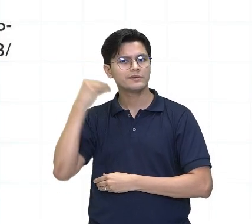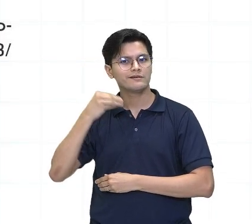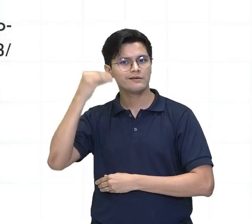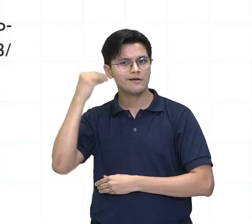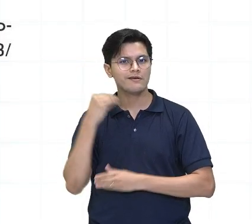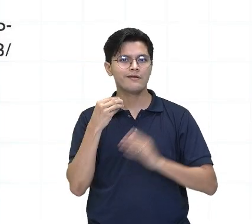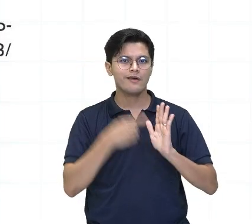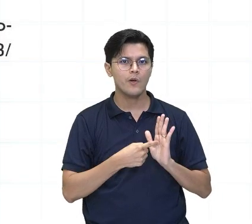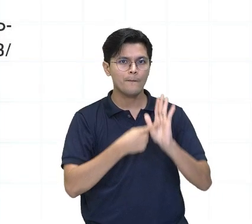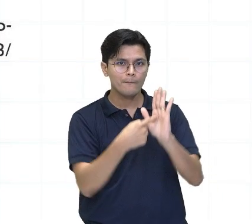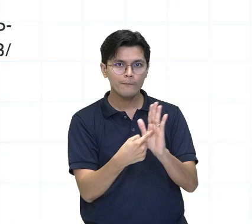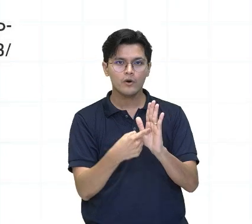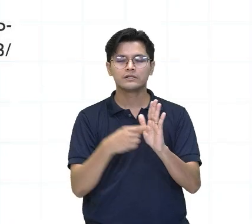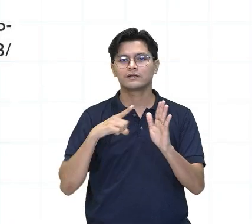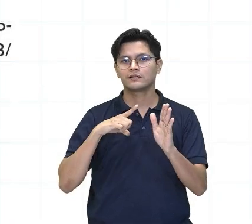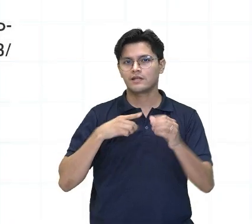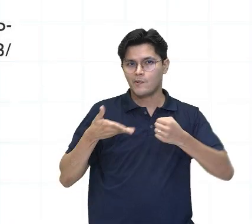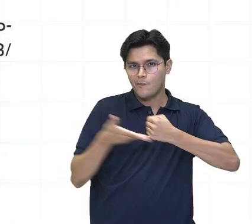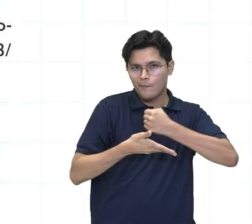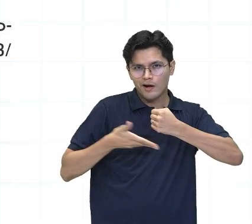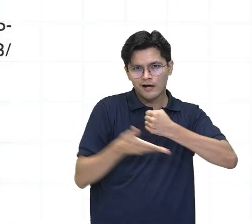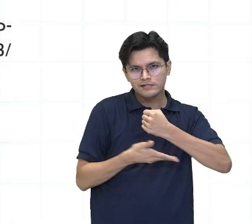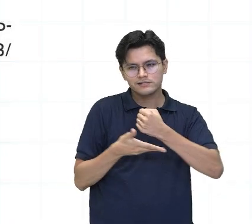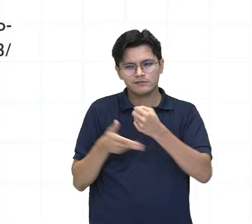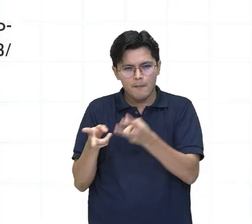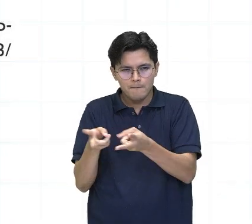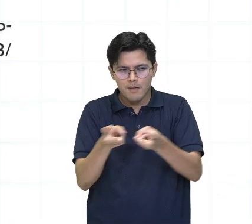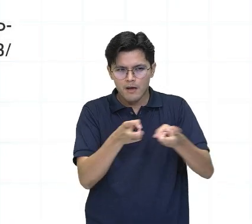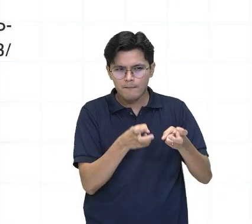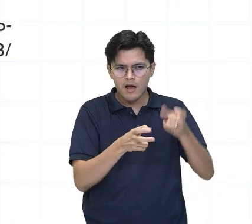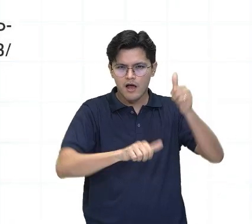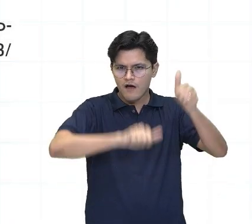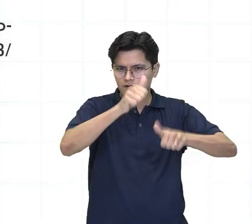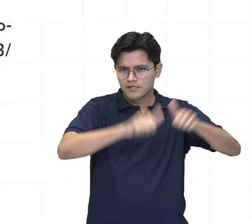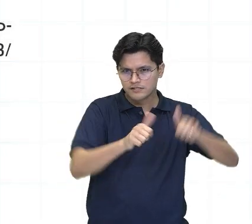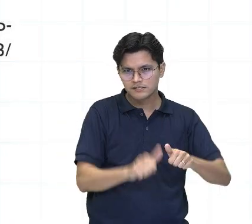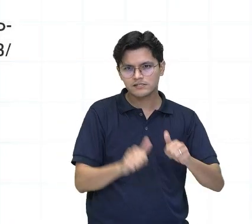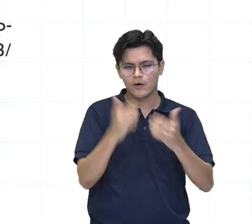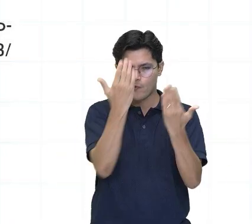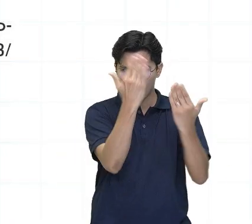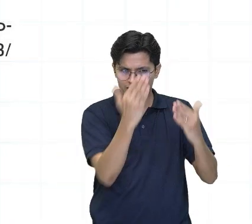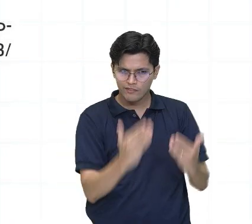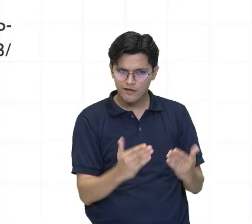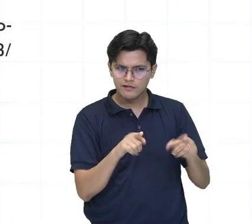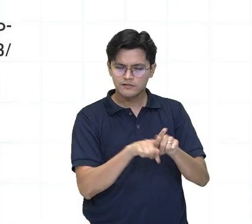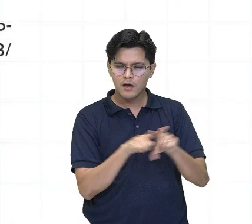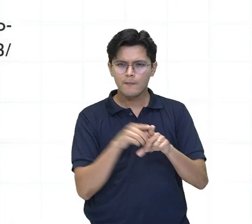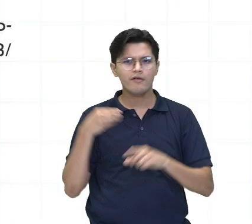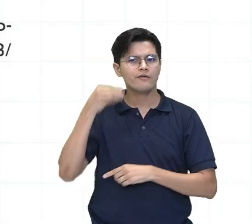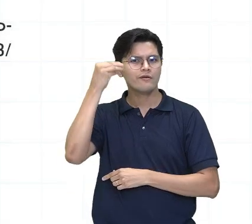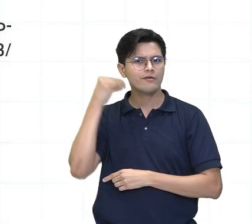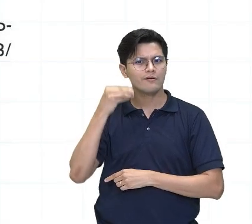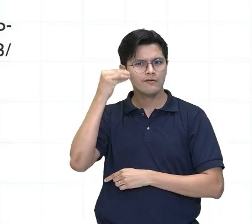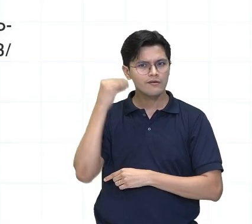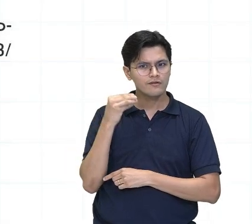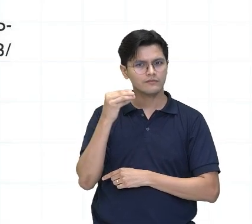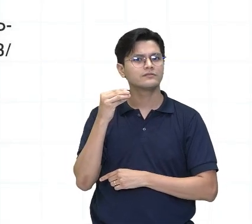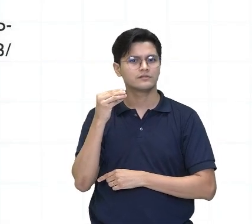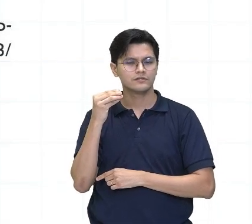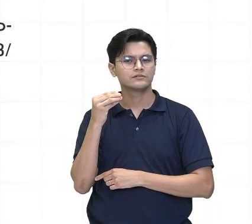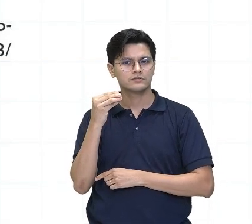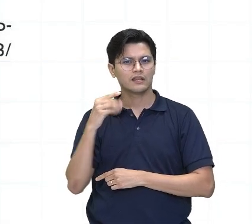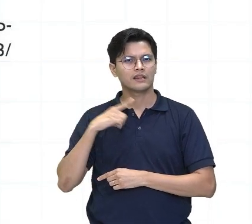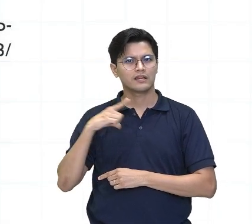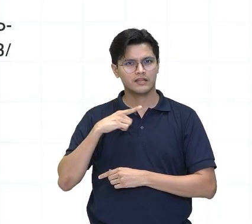com fundamento em observações, análise e experimentos, considerando as mais